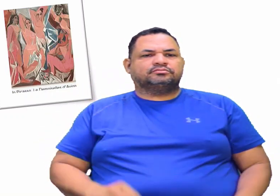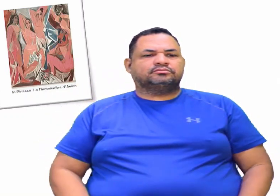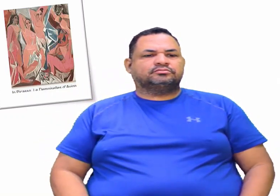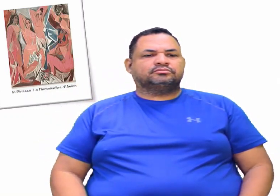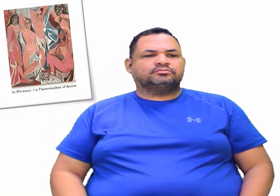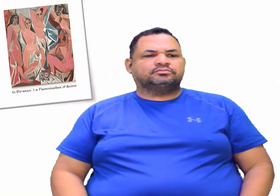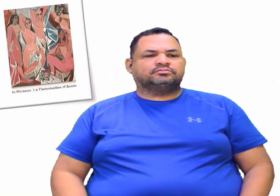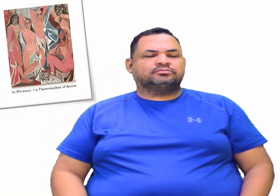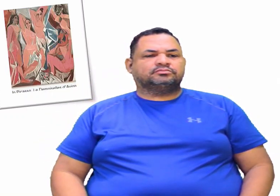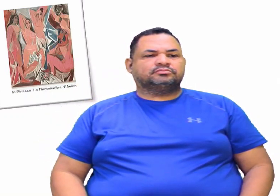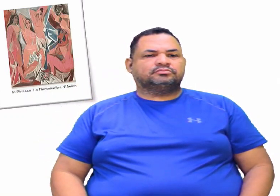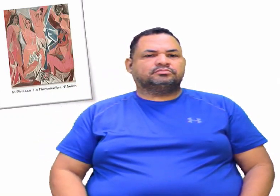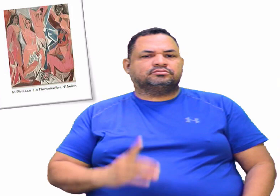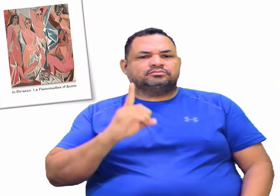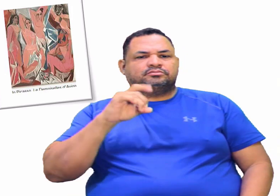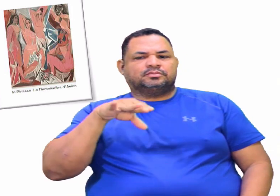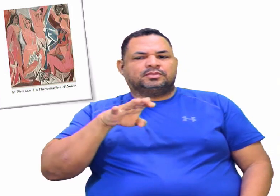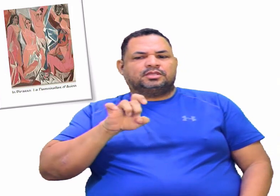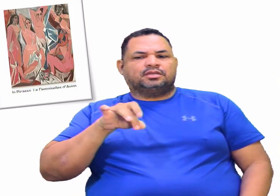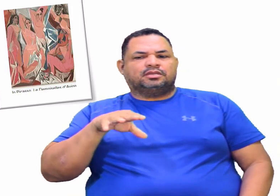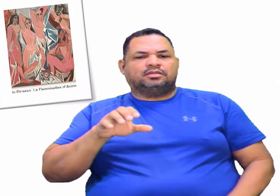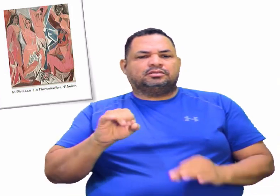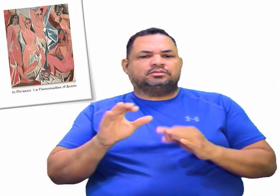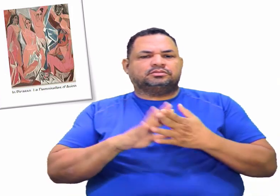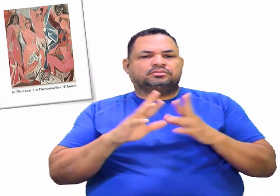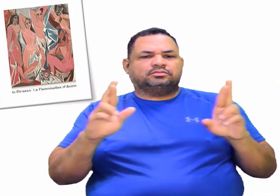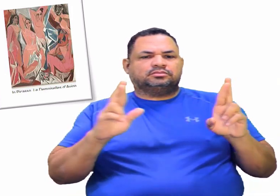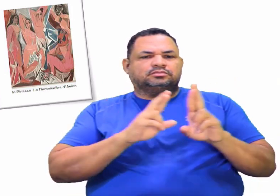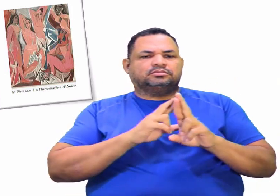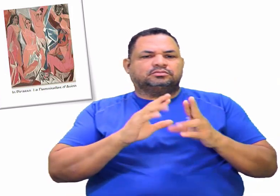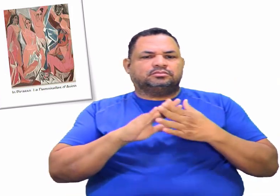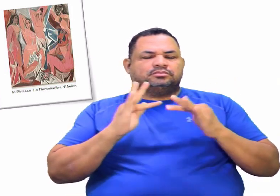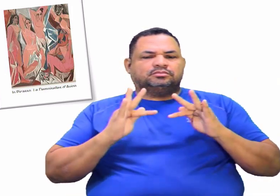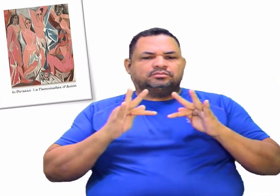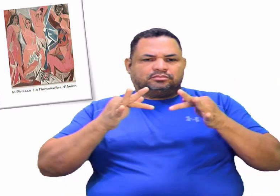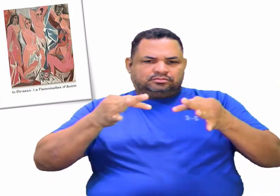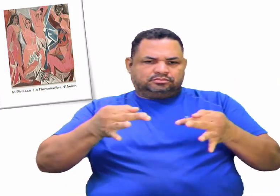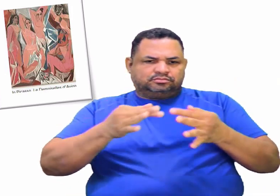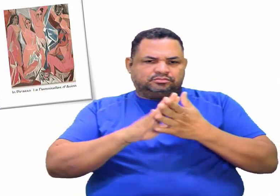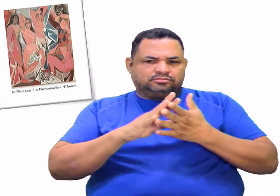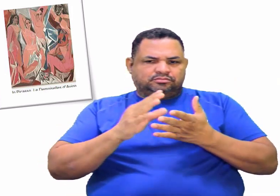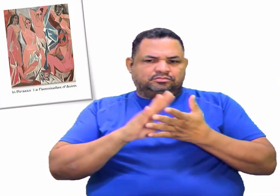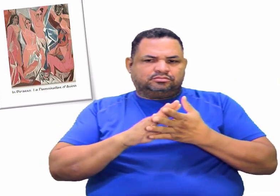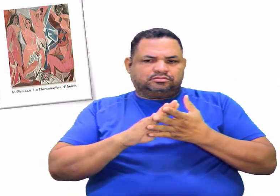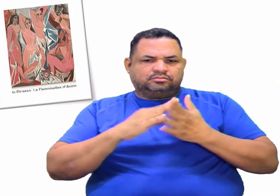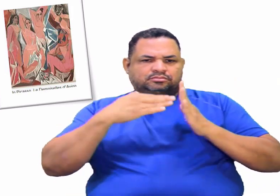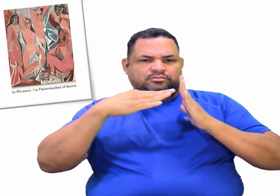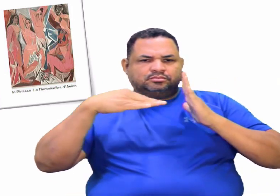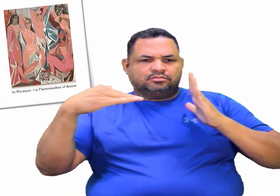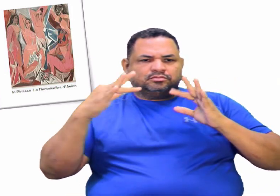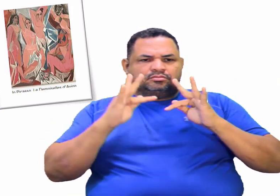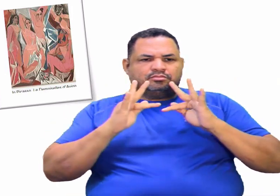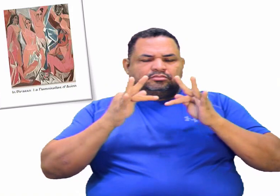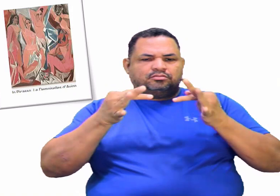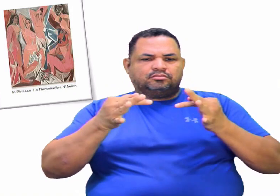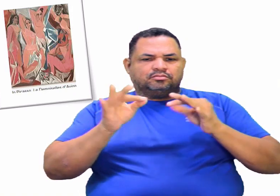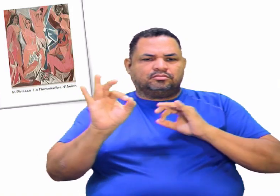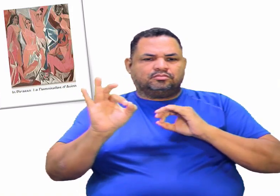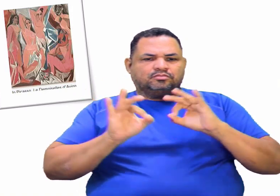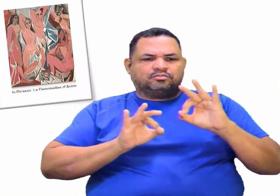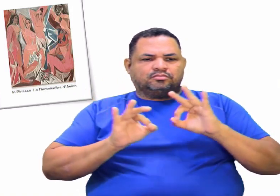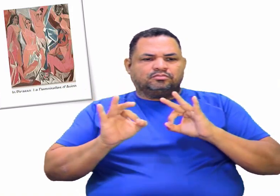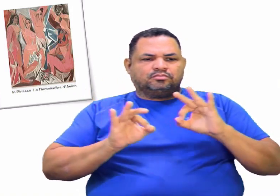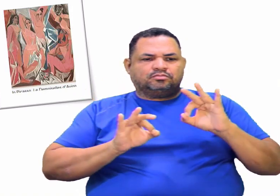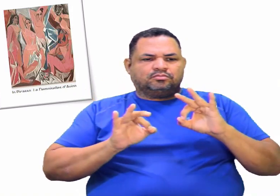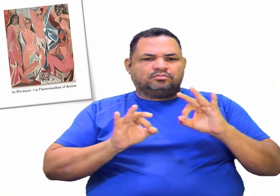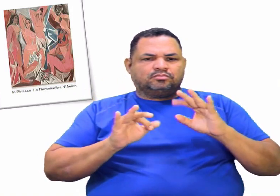Aí vem o dadaísmo, que se relaciona ao fim da estética, o fim daquela